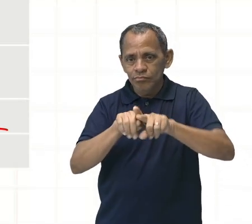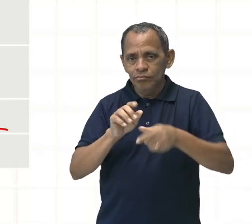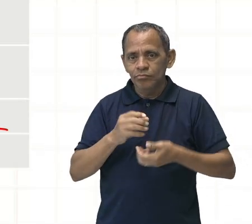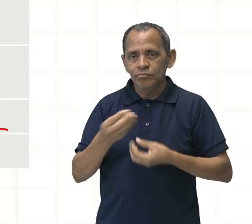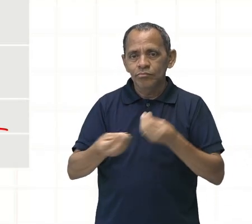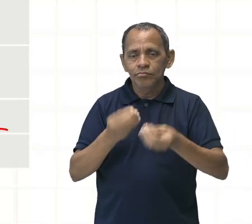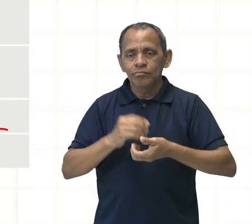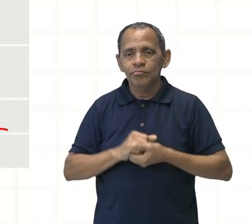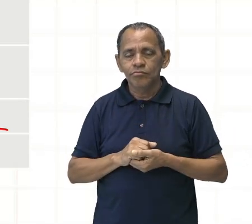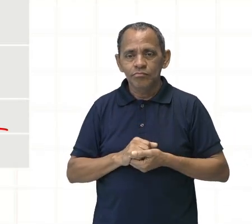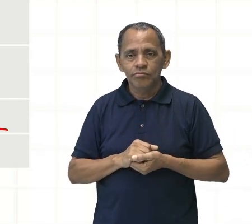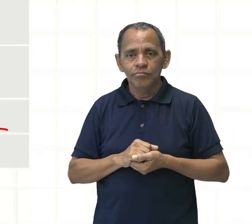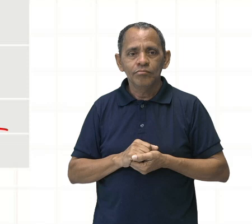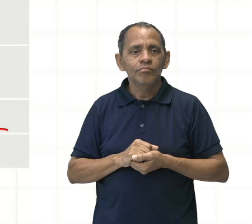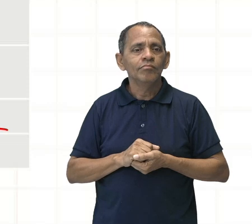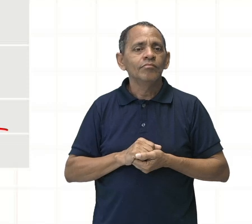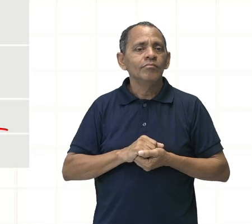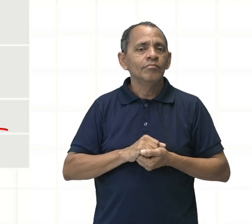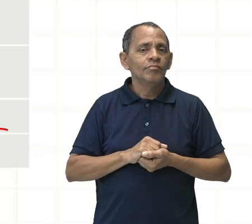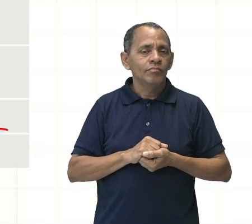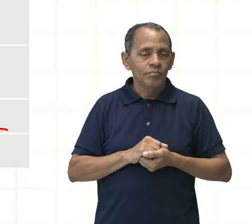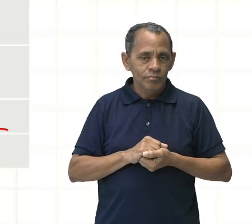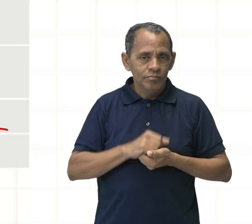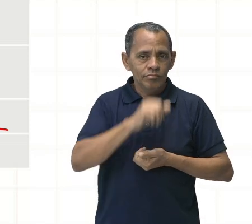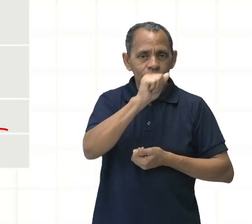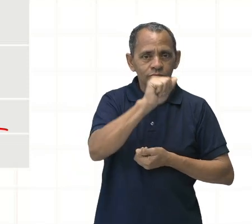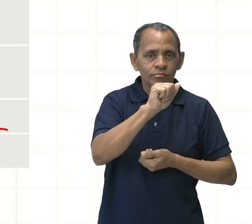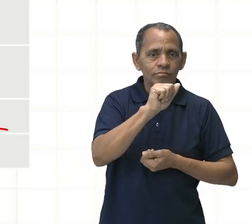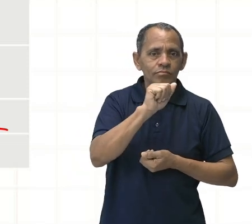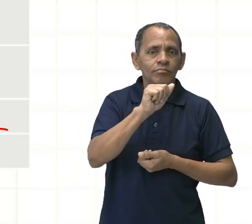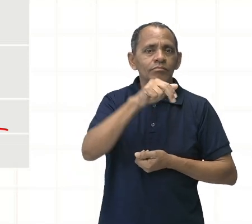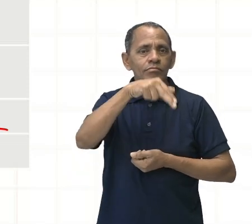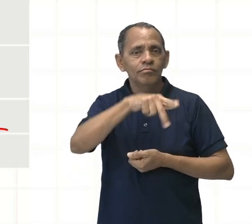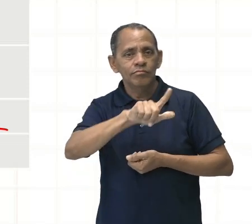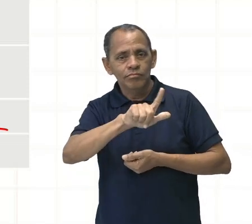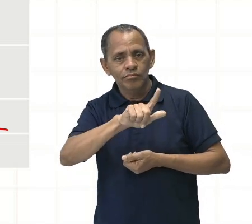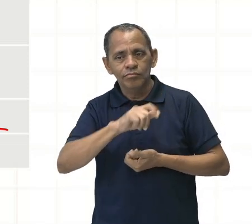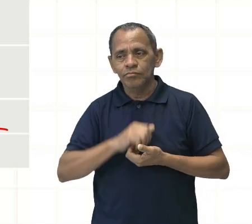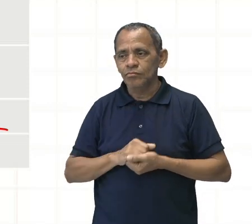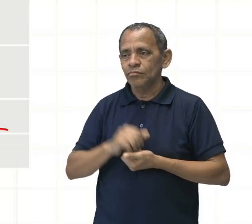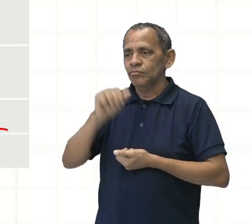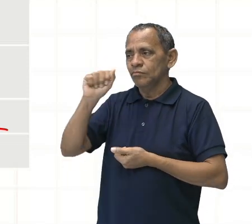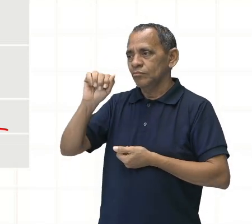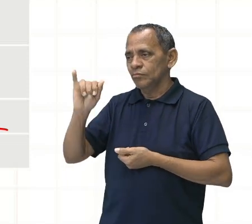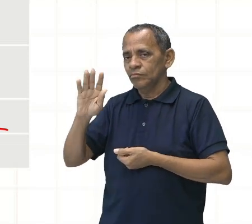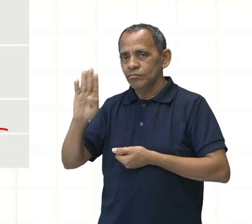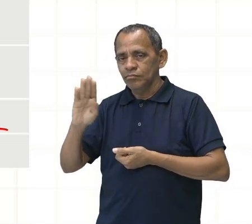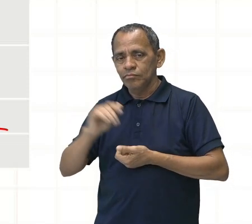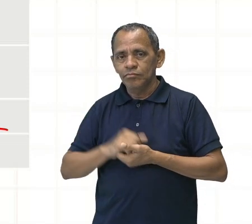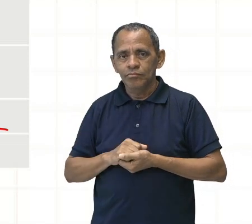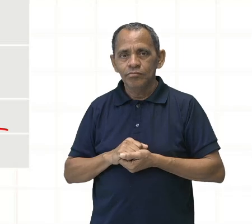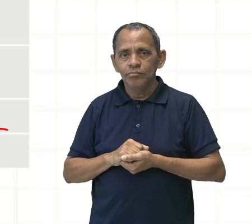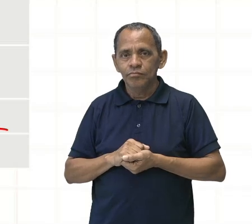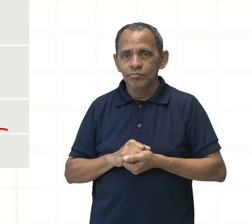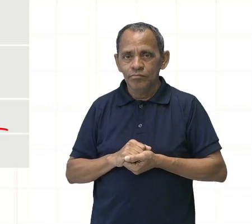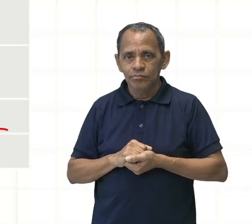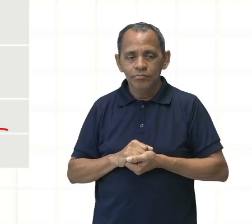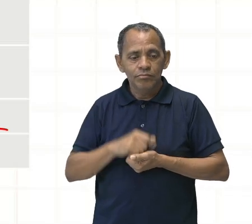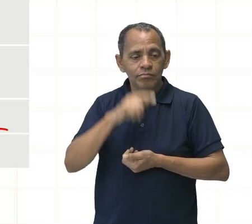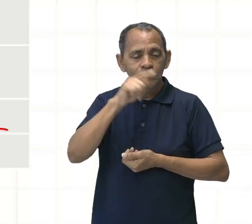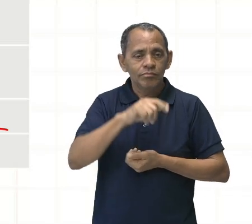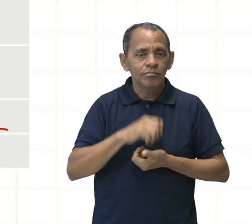integralistas e aliancistas, visto que a gente inverteu aqui. No lado esquerdo estava